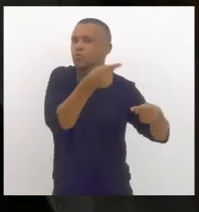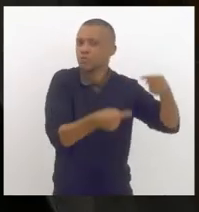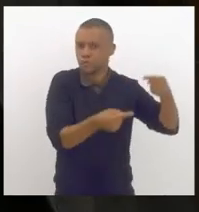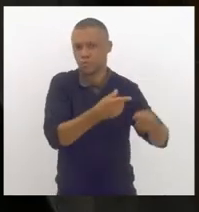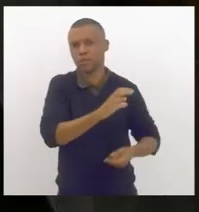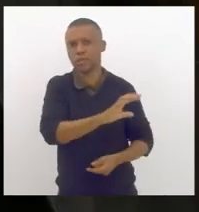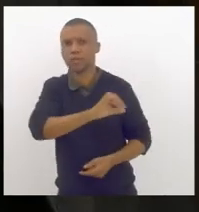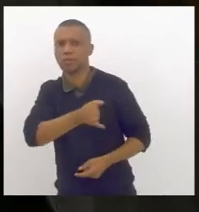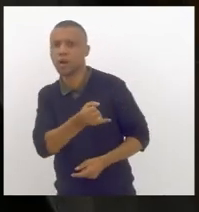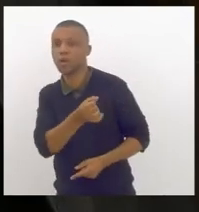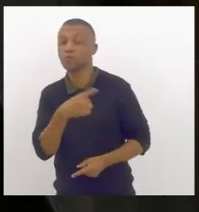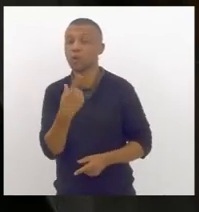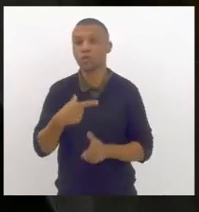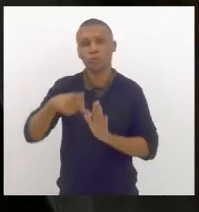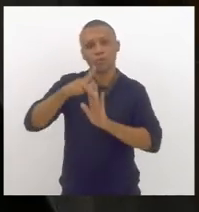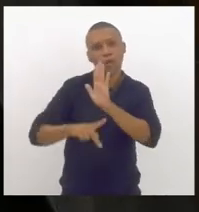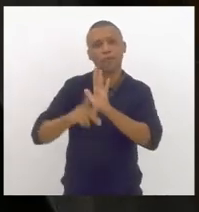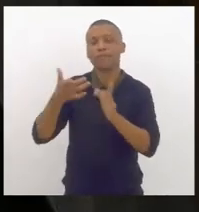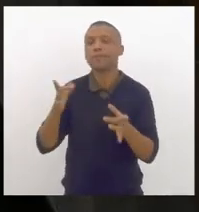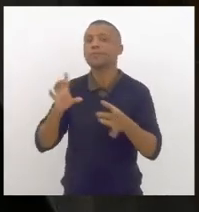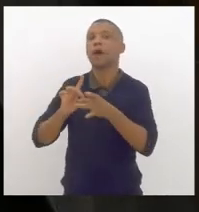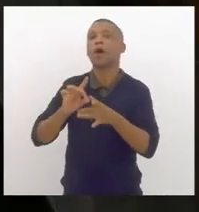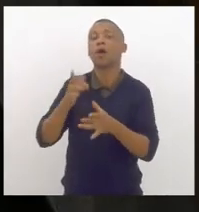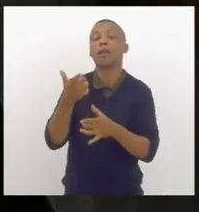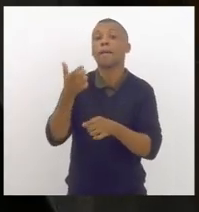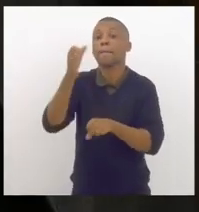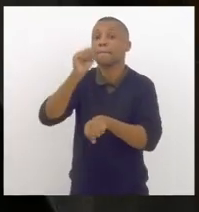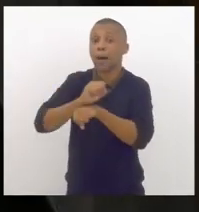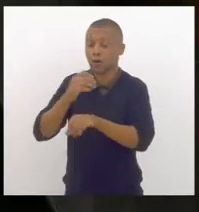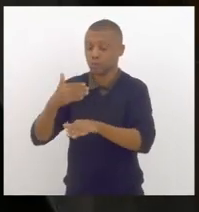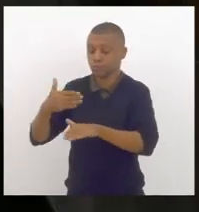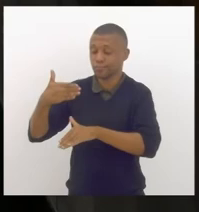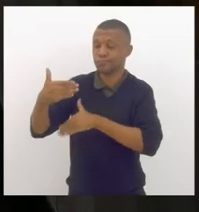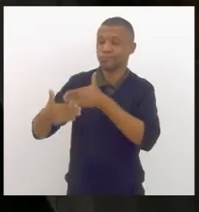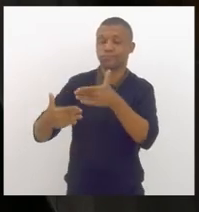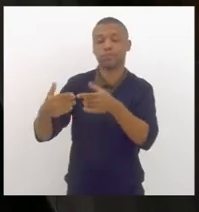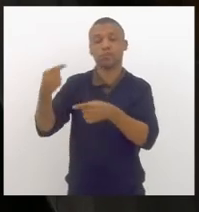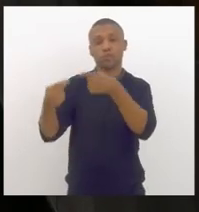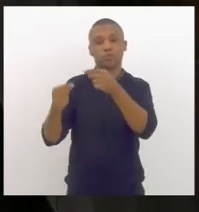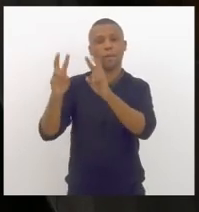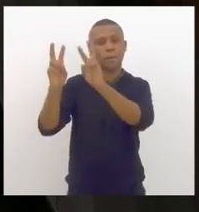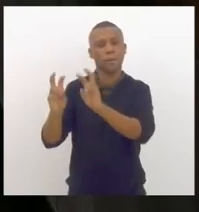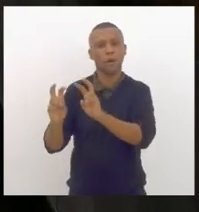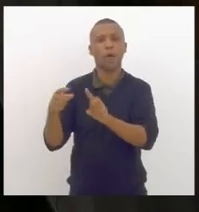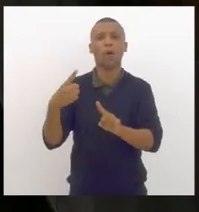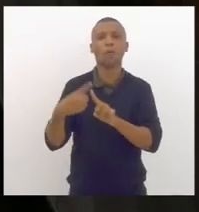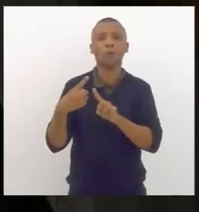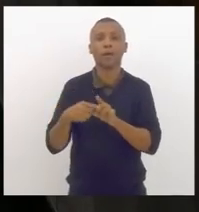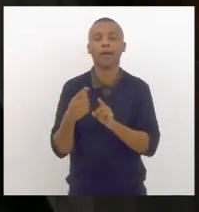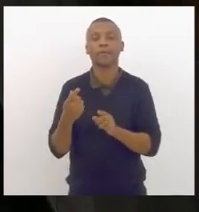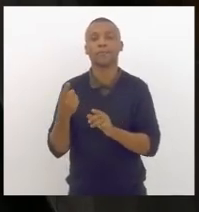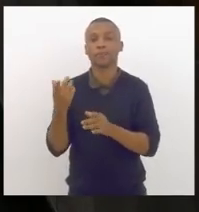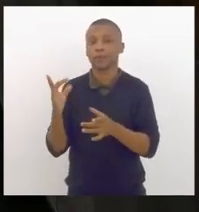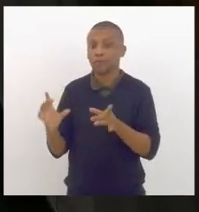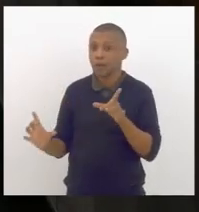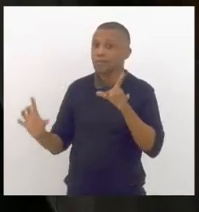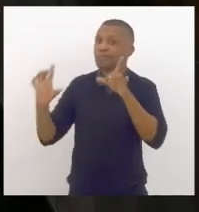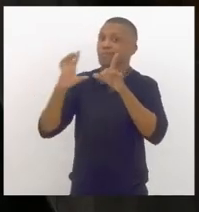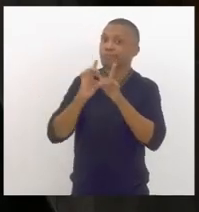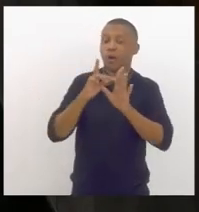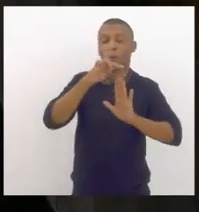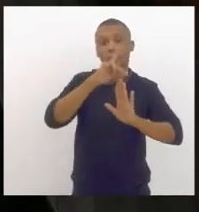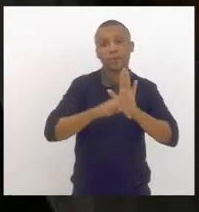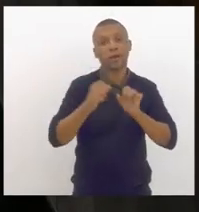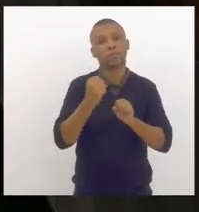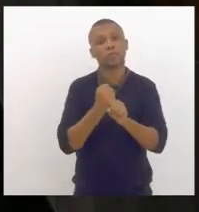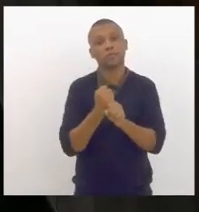ele foi apensado a um outro projeto. Ele parou de tramitar porque foi apensado ao projeto do Zaqueu de 2011.